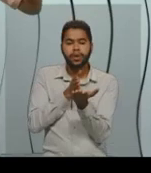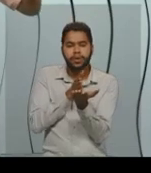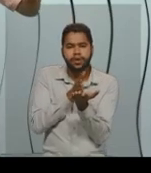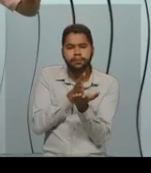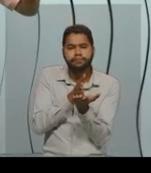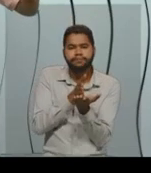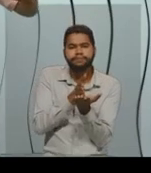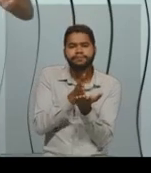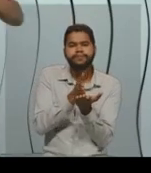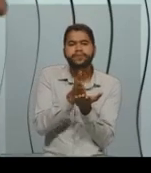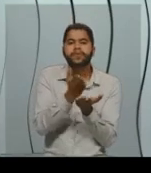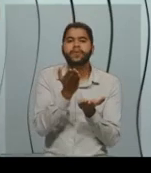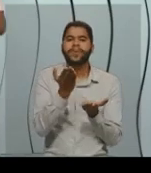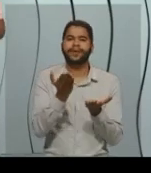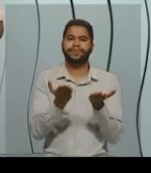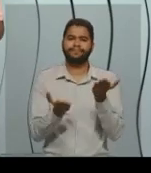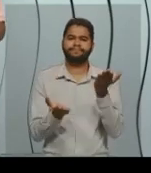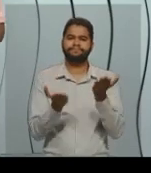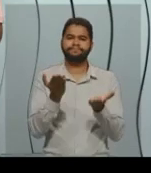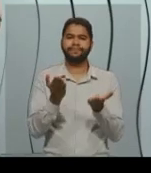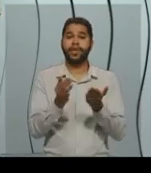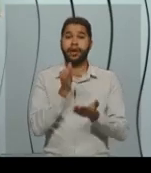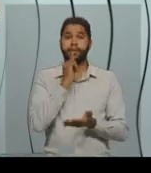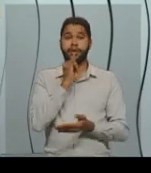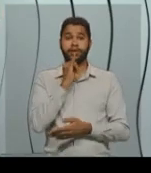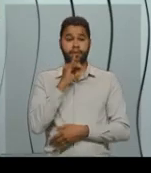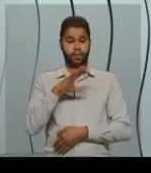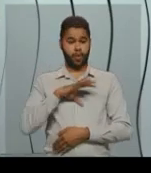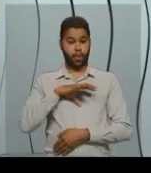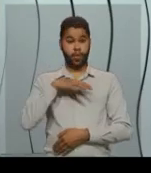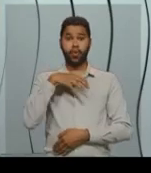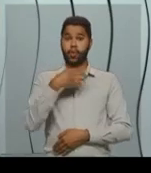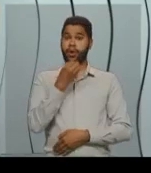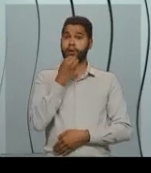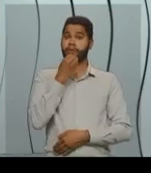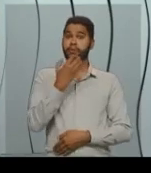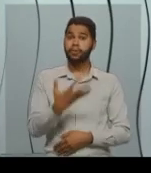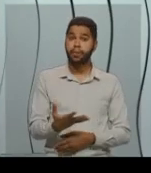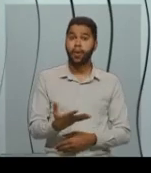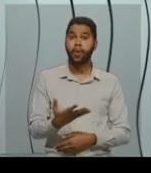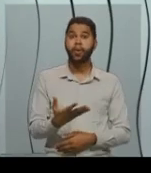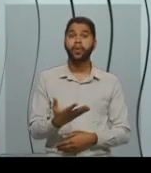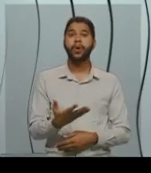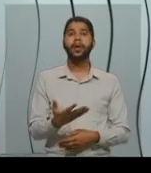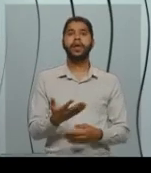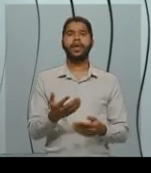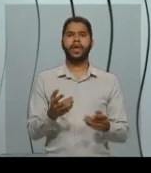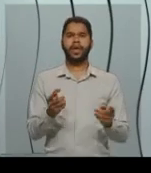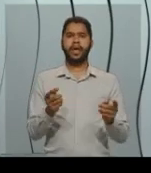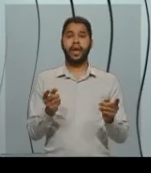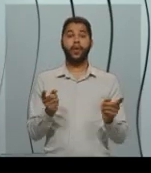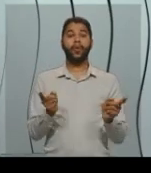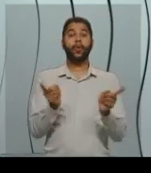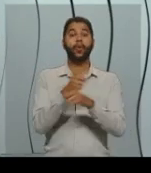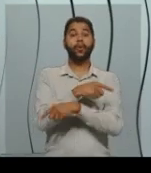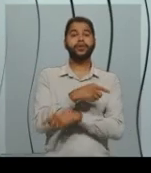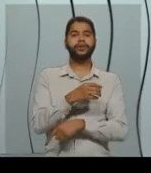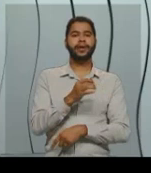nem faltosa. Por exemplo, a coragem é uma virtude porque a coragem não é o contrário do